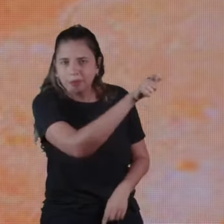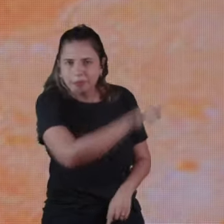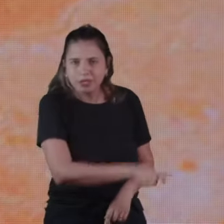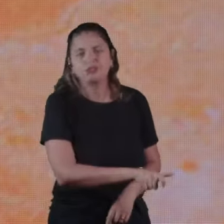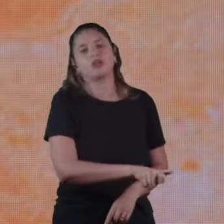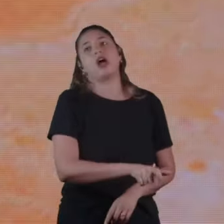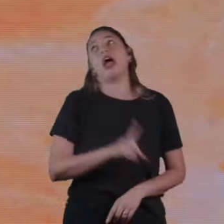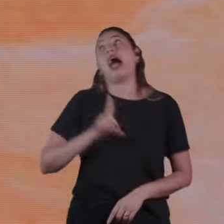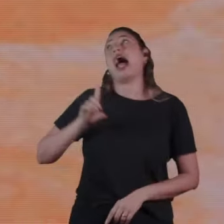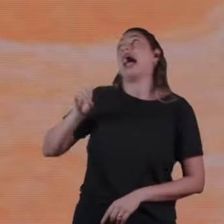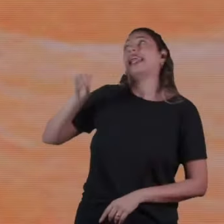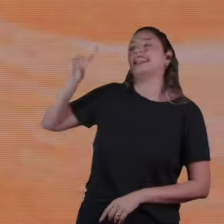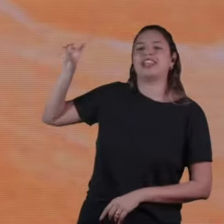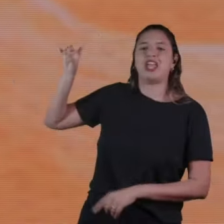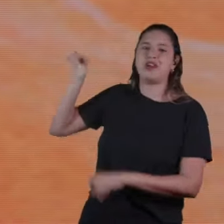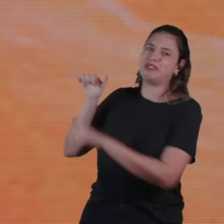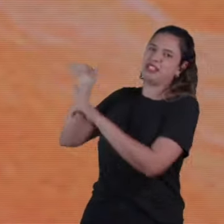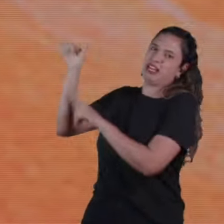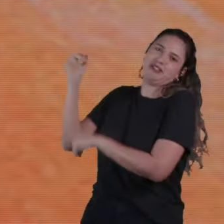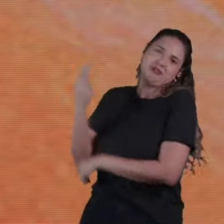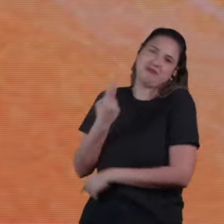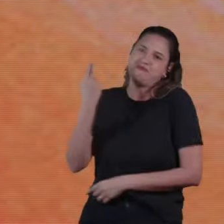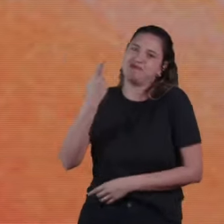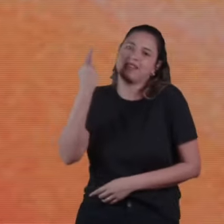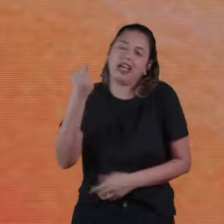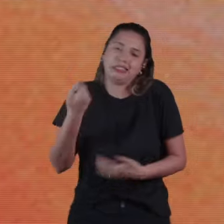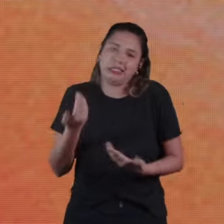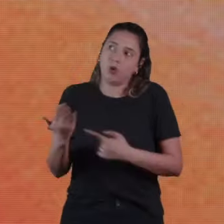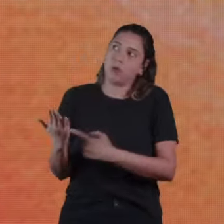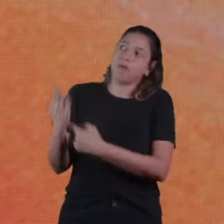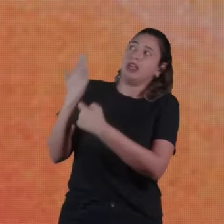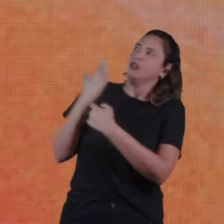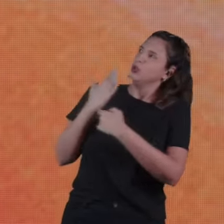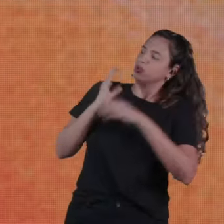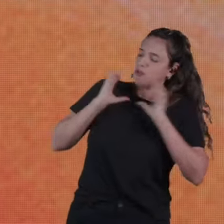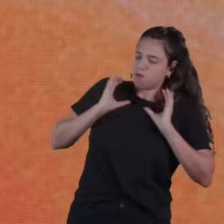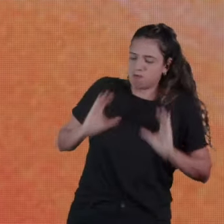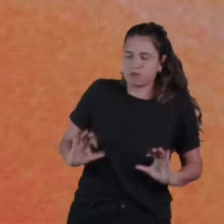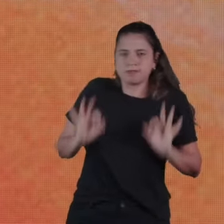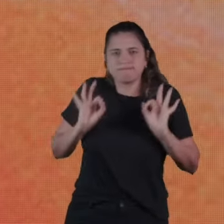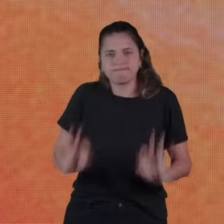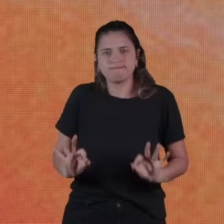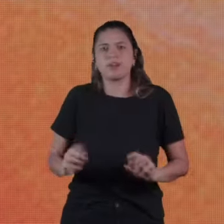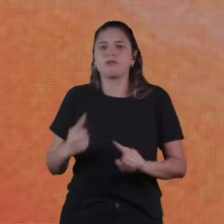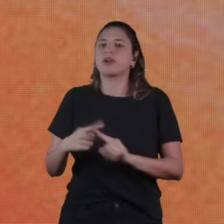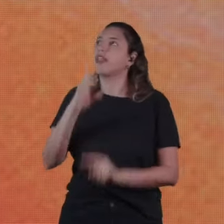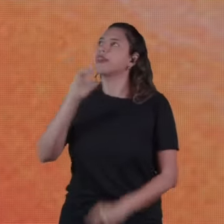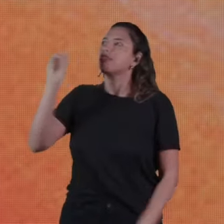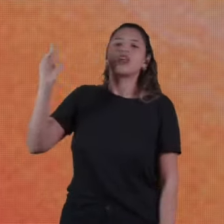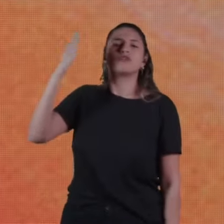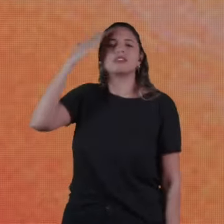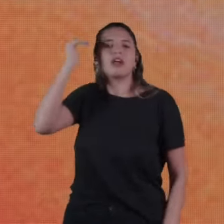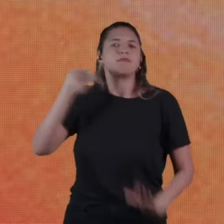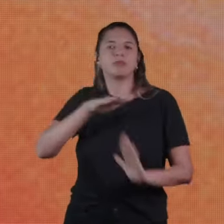ajuda a pensar sempre em andar em integridade. Porque Deus é onisciente.